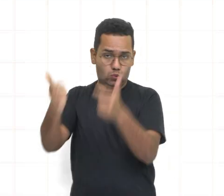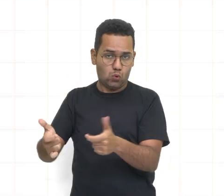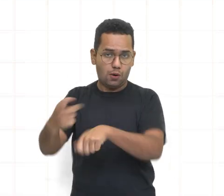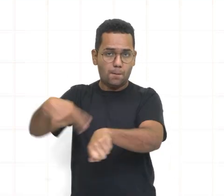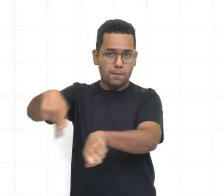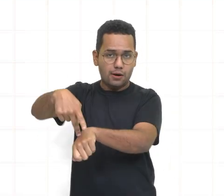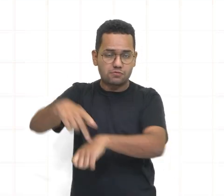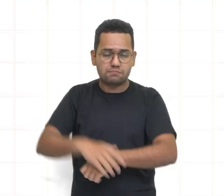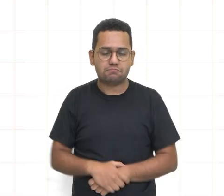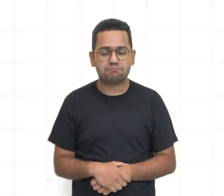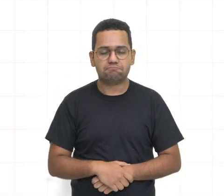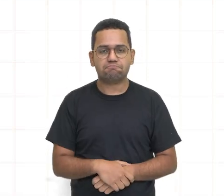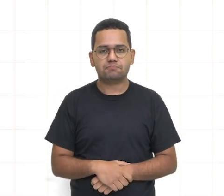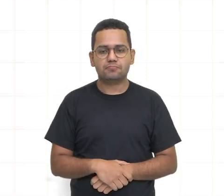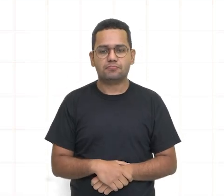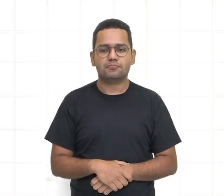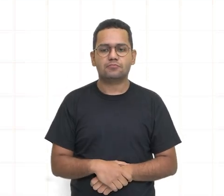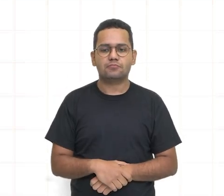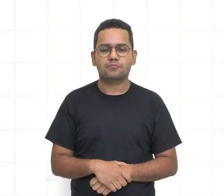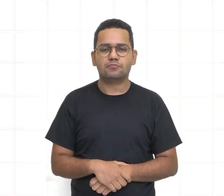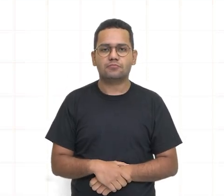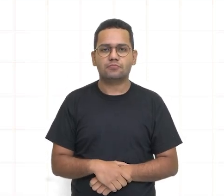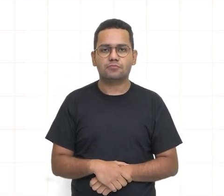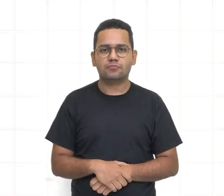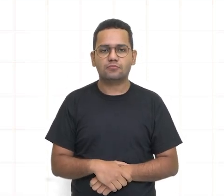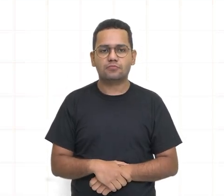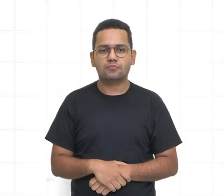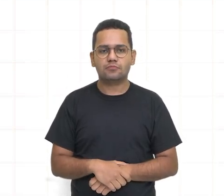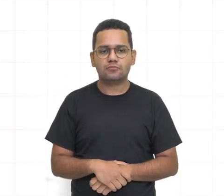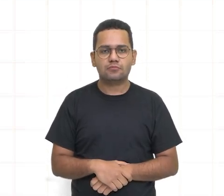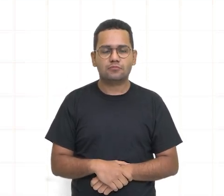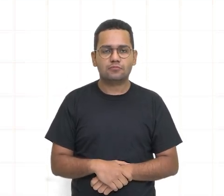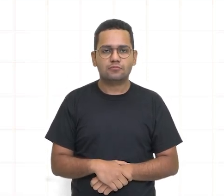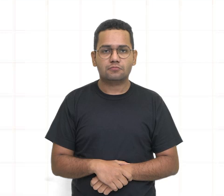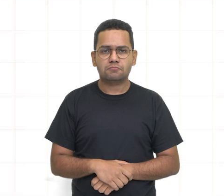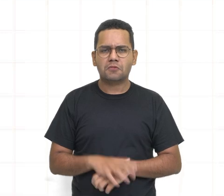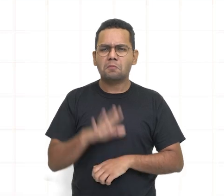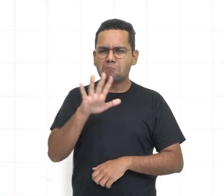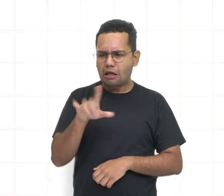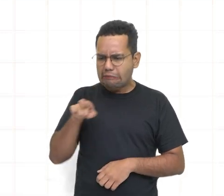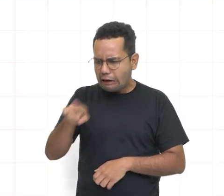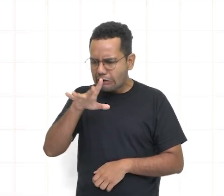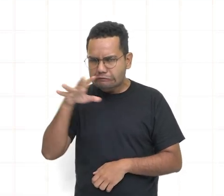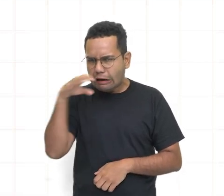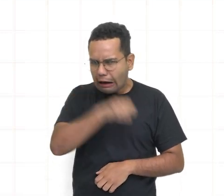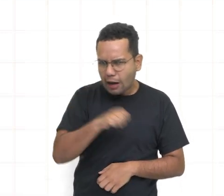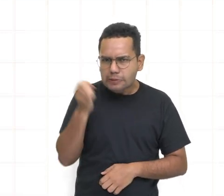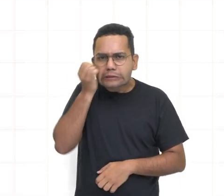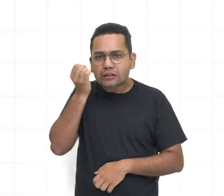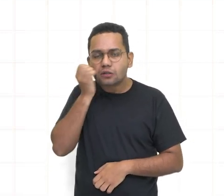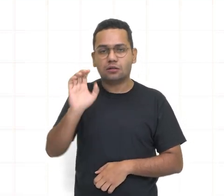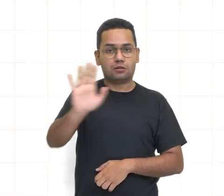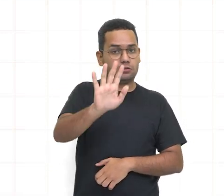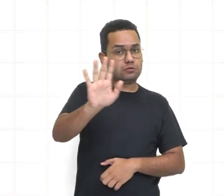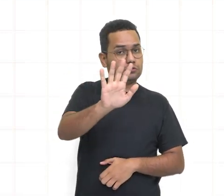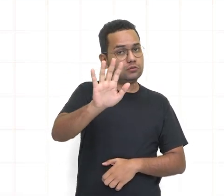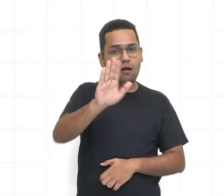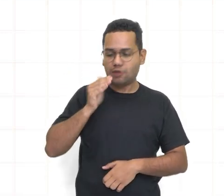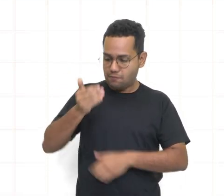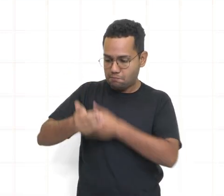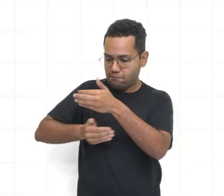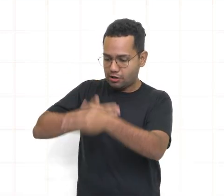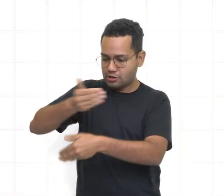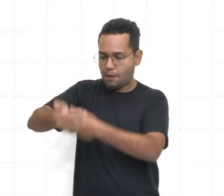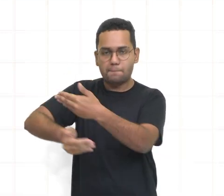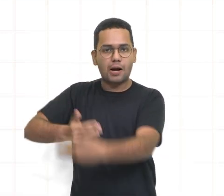século XX. Então, ao contrário do que se imagina, não houve um processo revolucionário rápido na China, foi algo